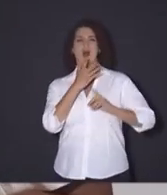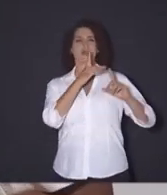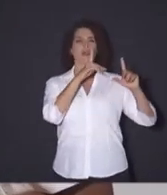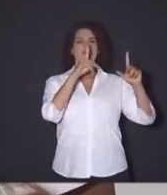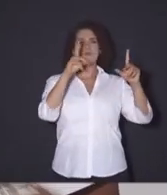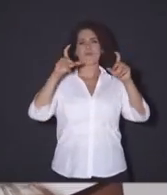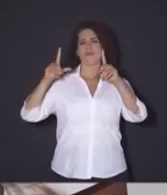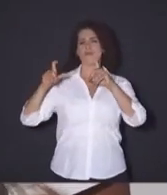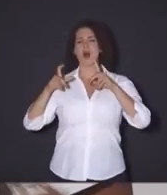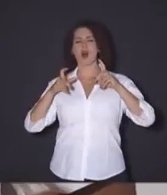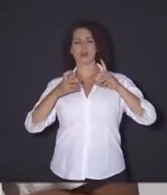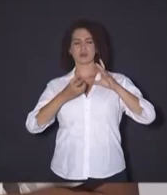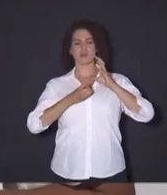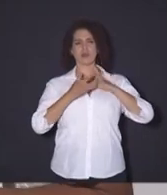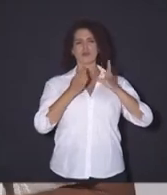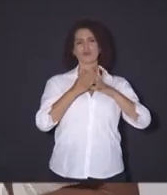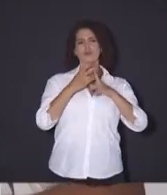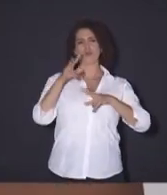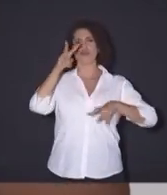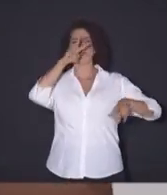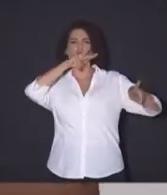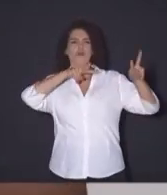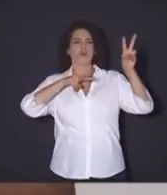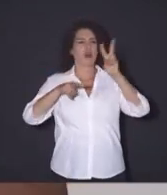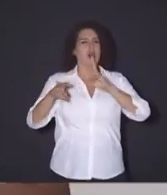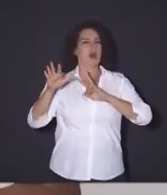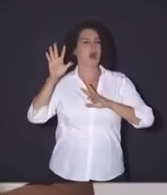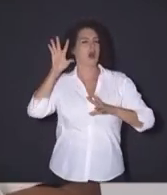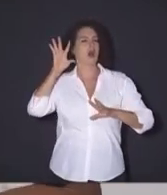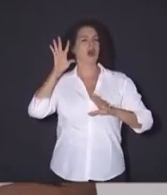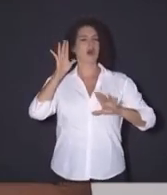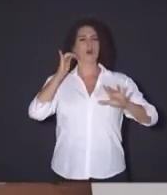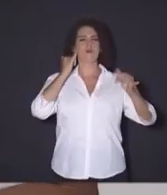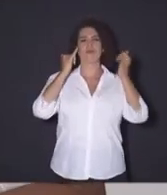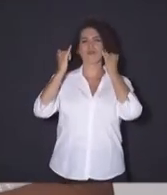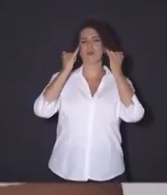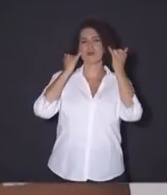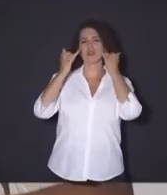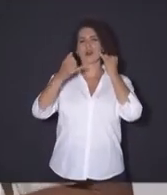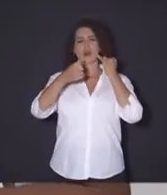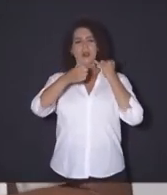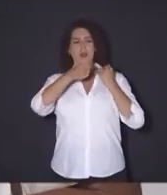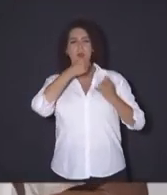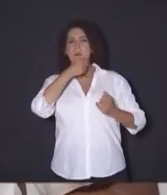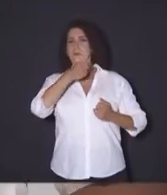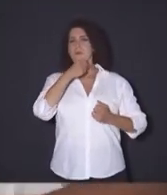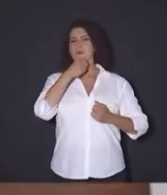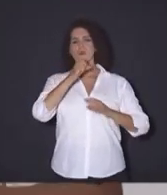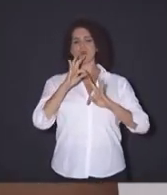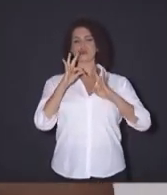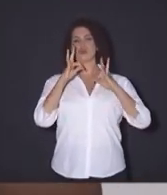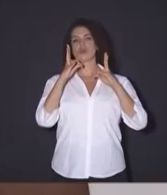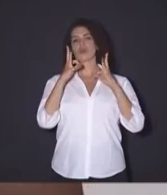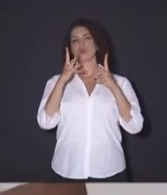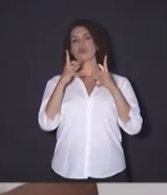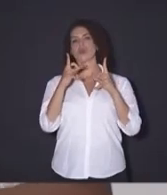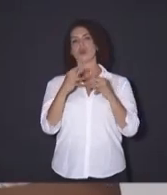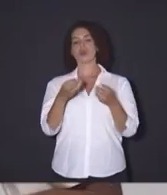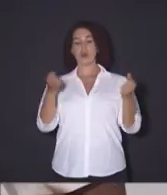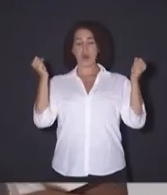produtores audiovisuais todos de informações de jornalistas todos eles estão sendo